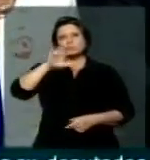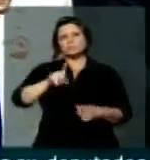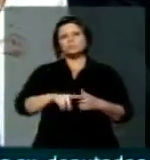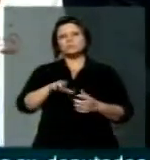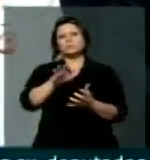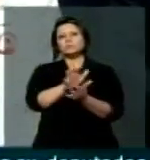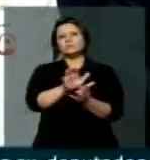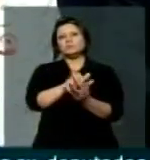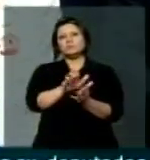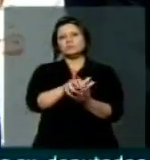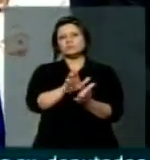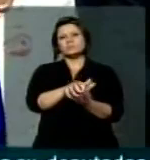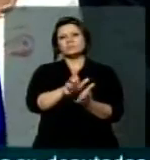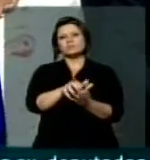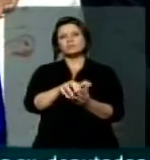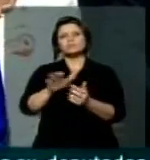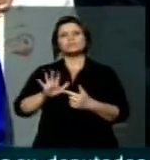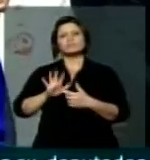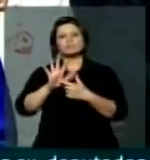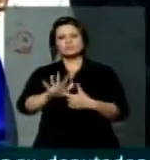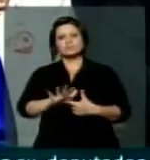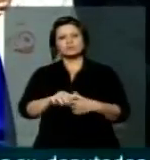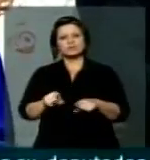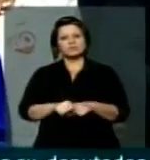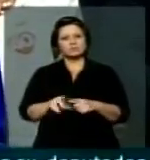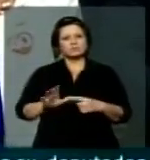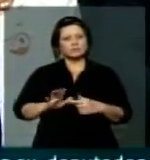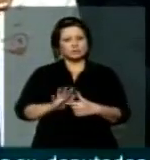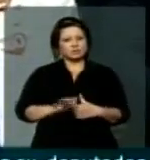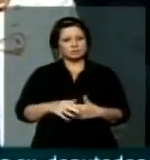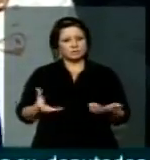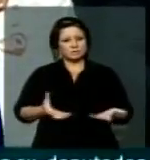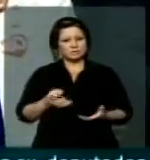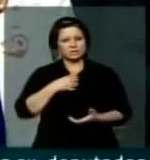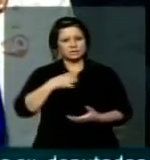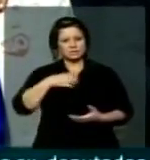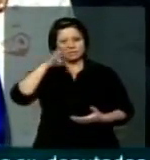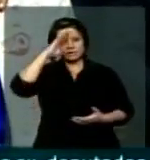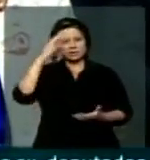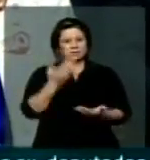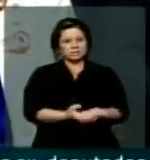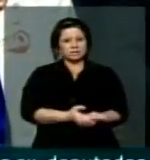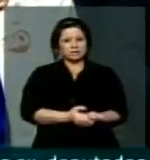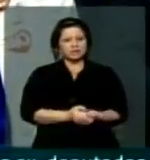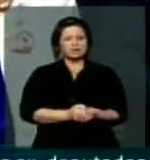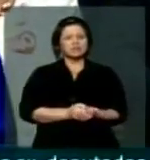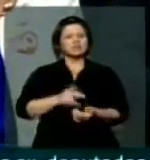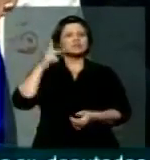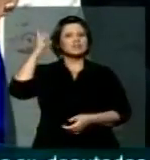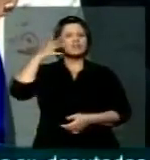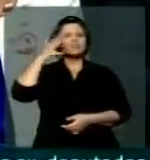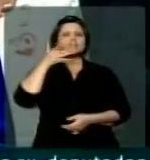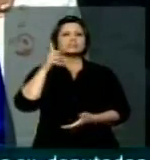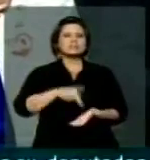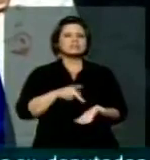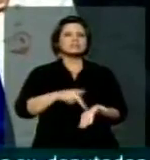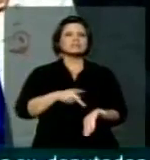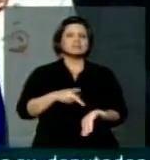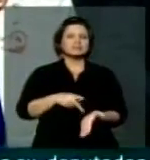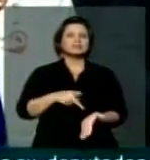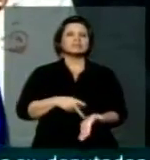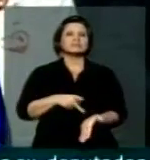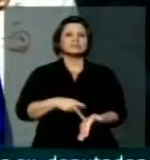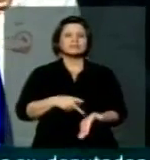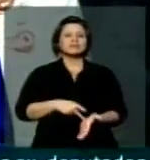desse pernambucano, que deu exemplos sobrados que nos fazem acreditar que a política vale a pena